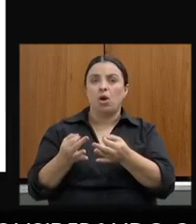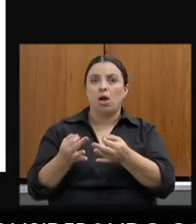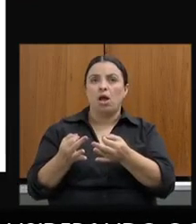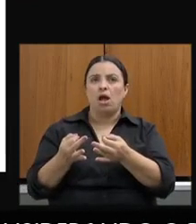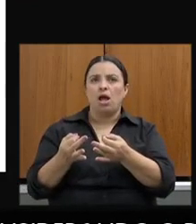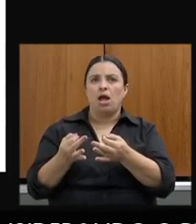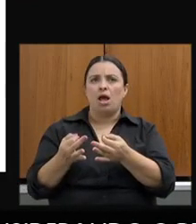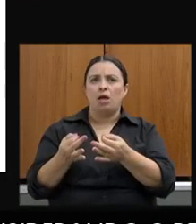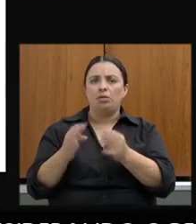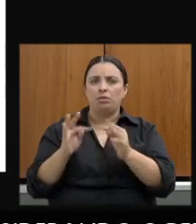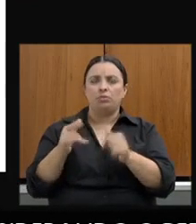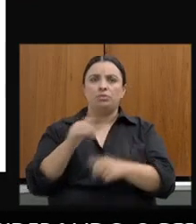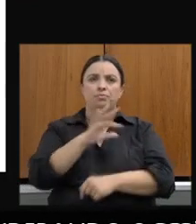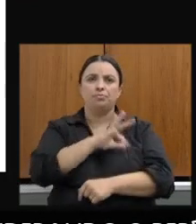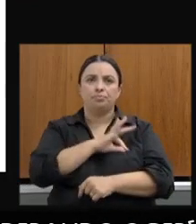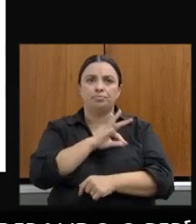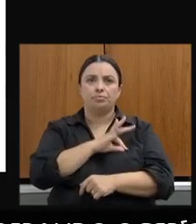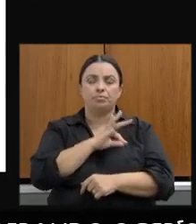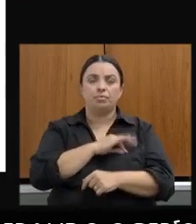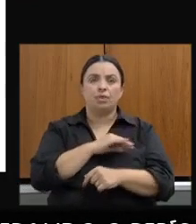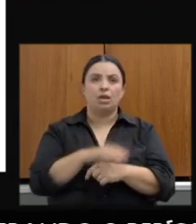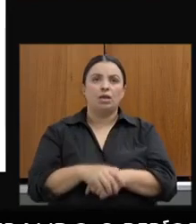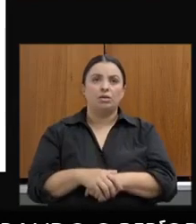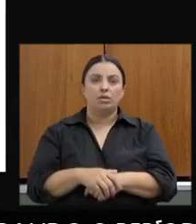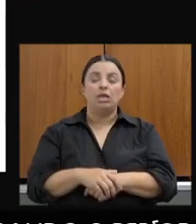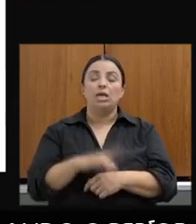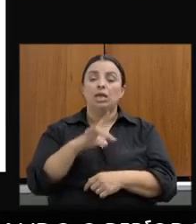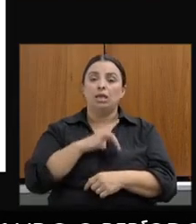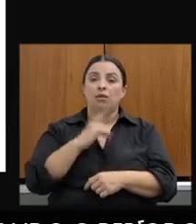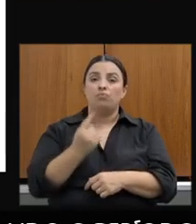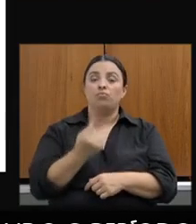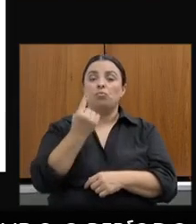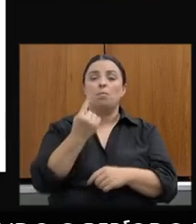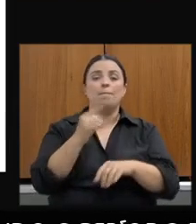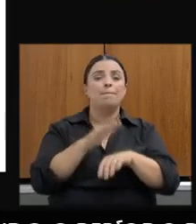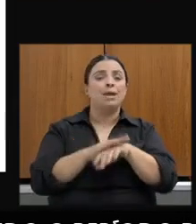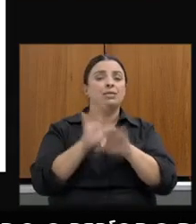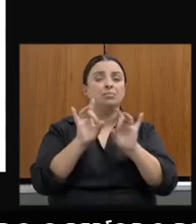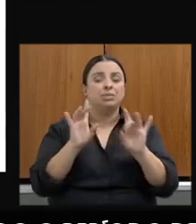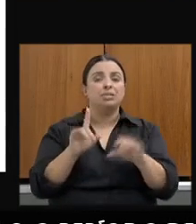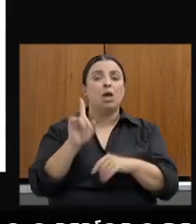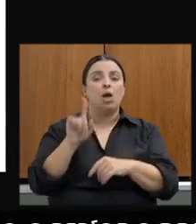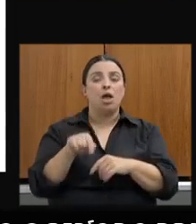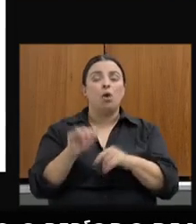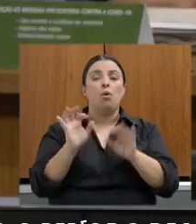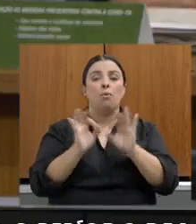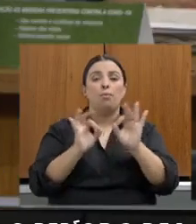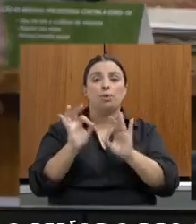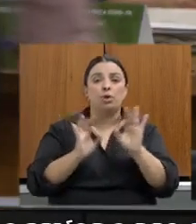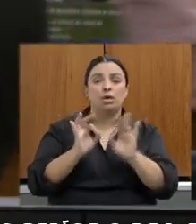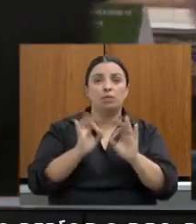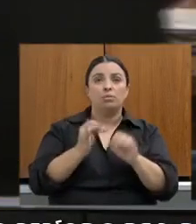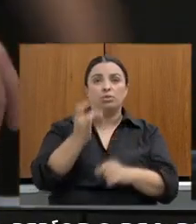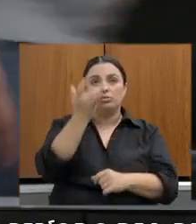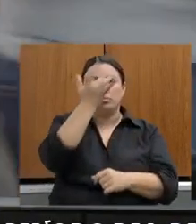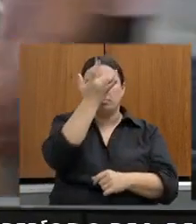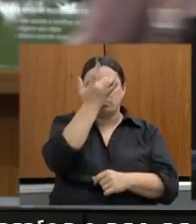dentre várias iniciativas a principal delas é o programa de saúde mental